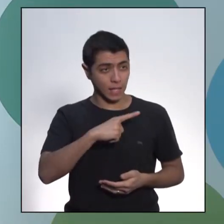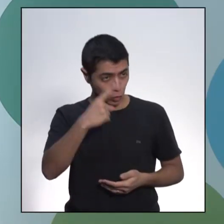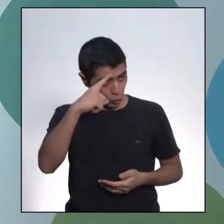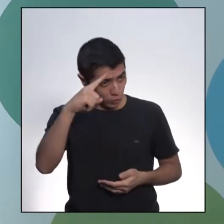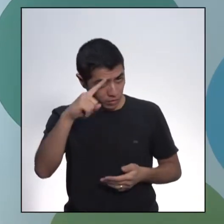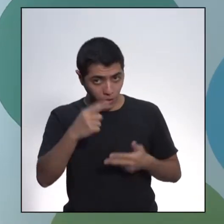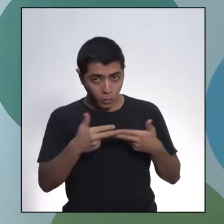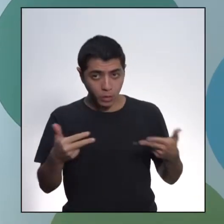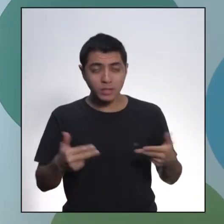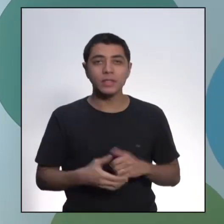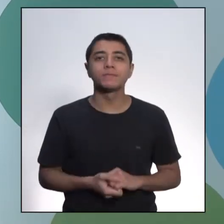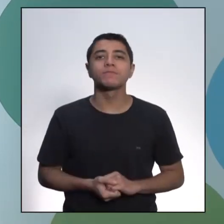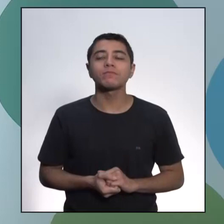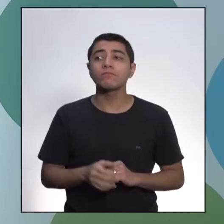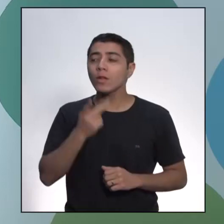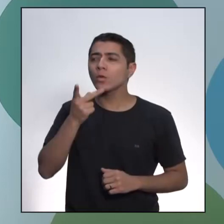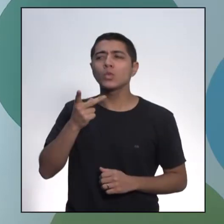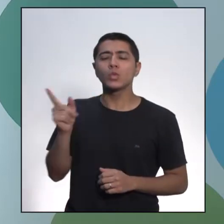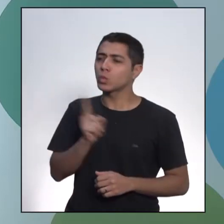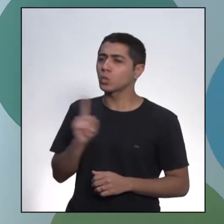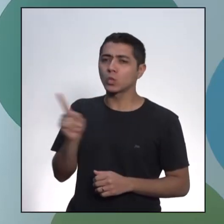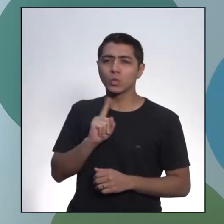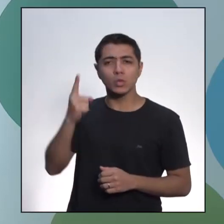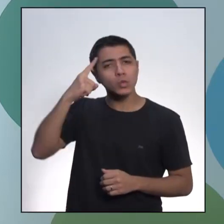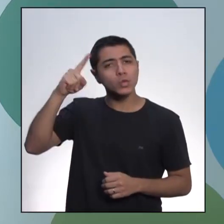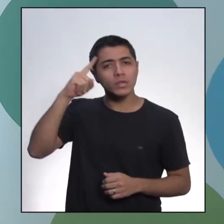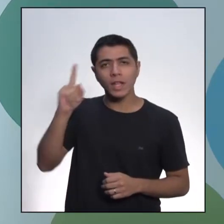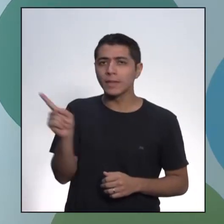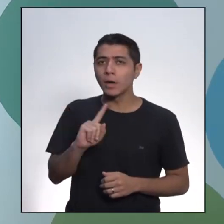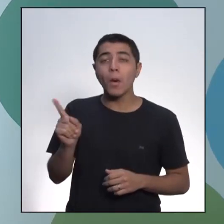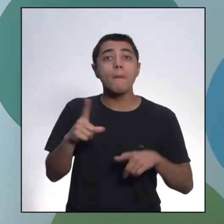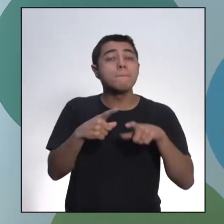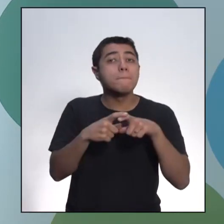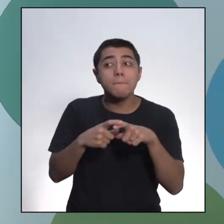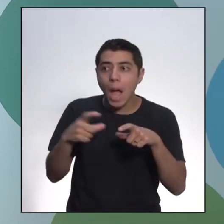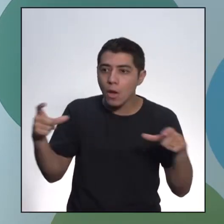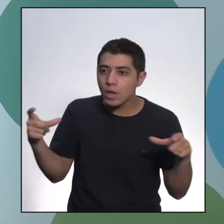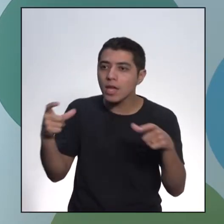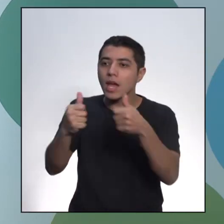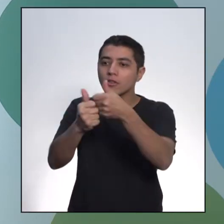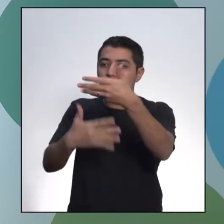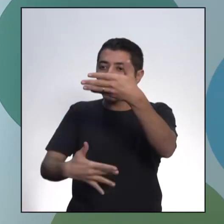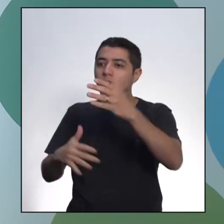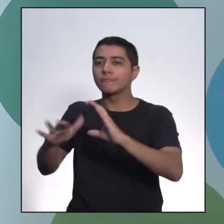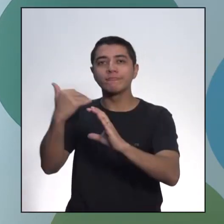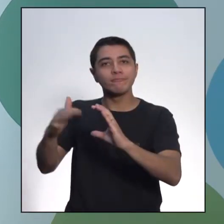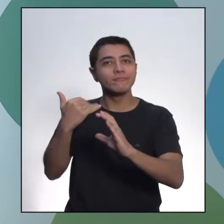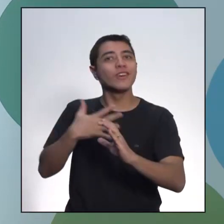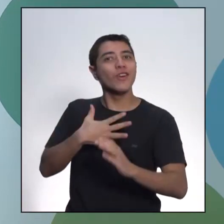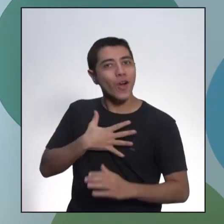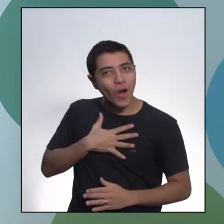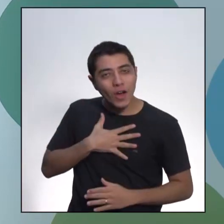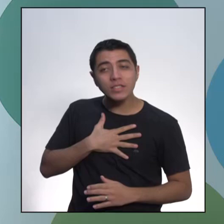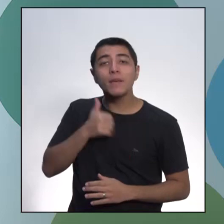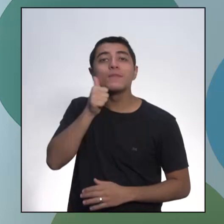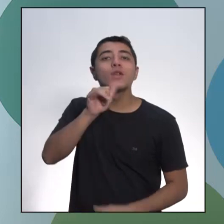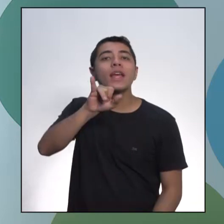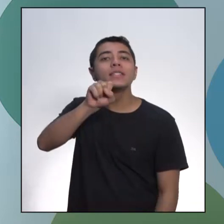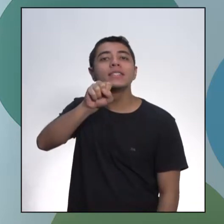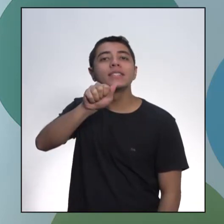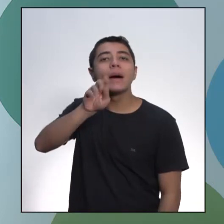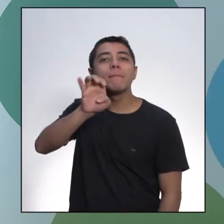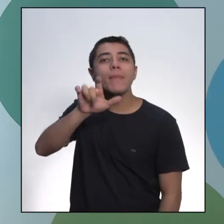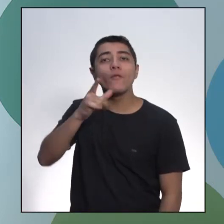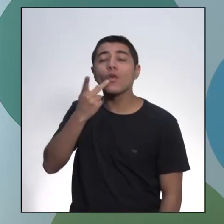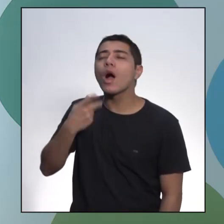grande maioria gostou bastante. A Isabel falou que ela amou. A Lana está falando que é legal a gente